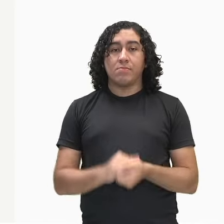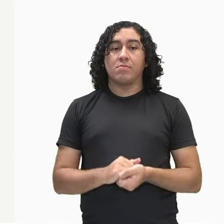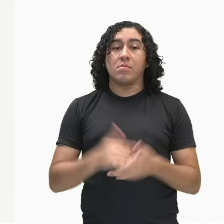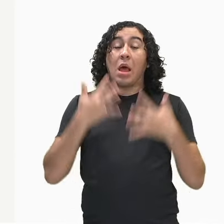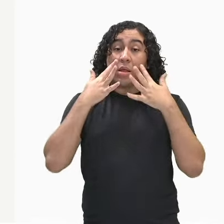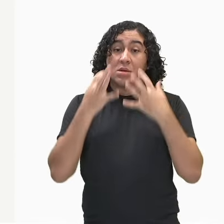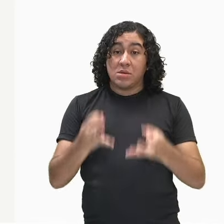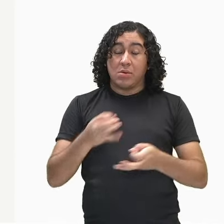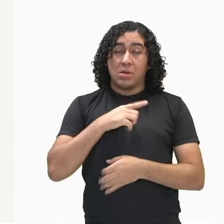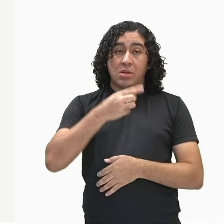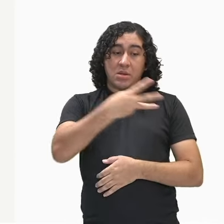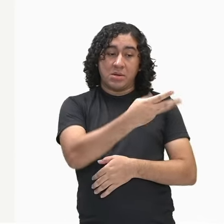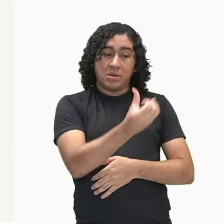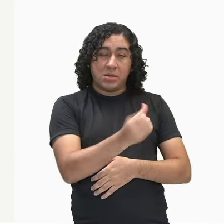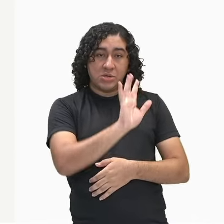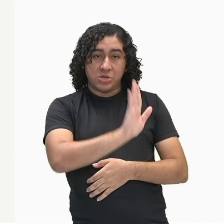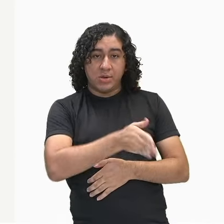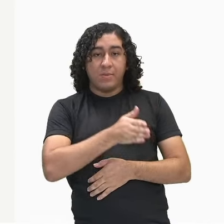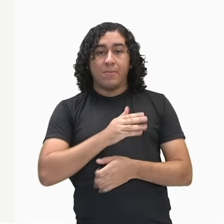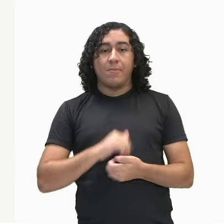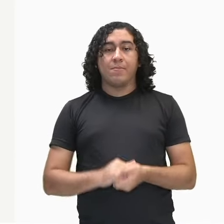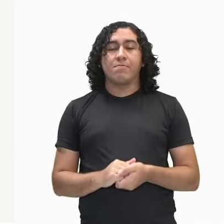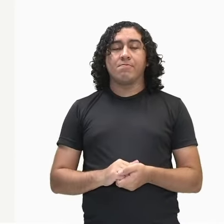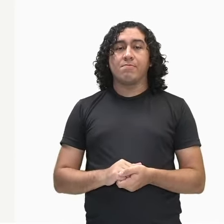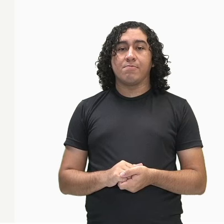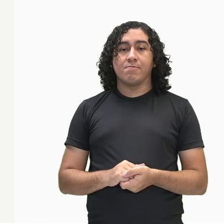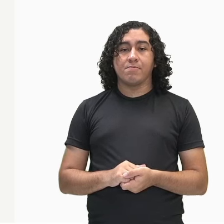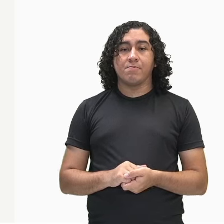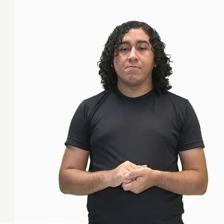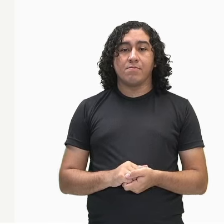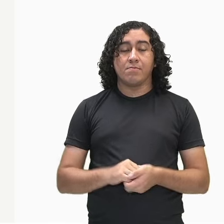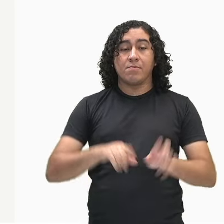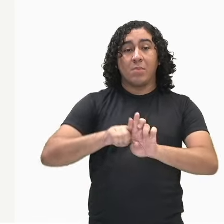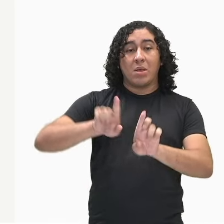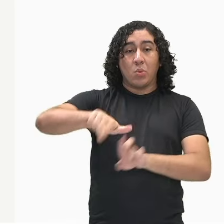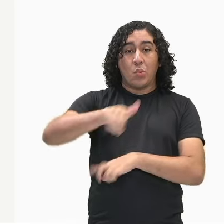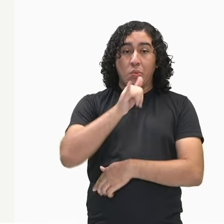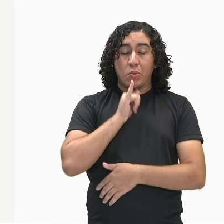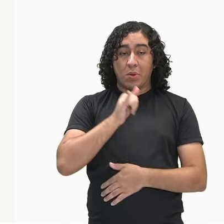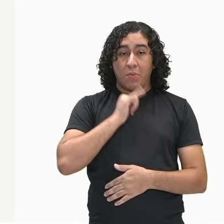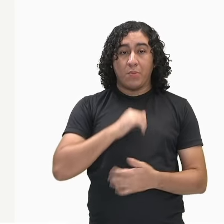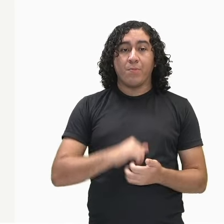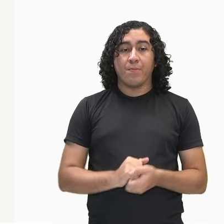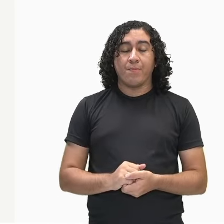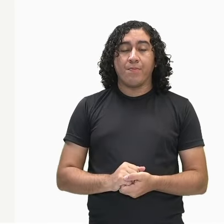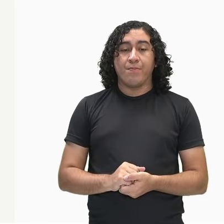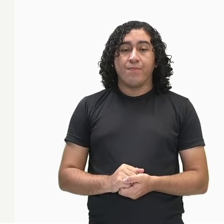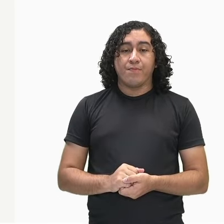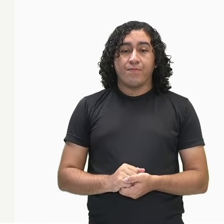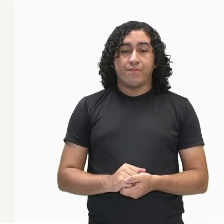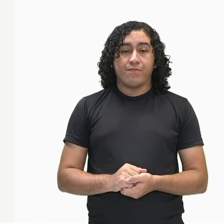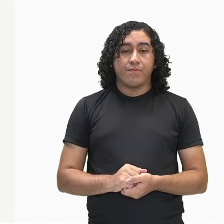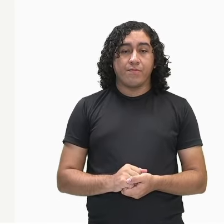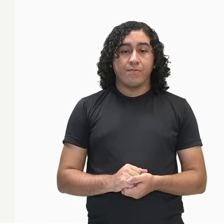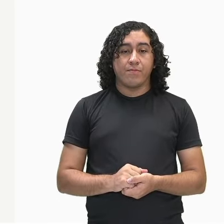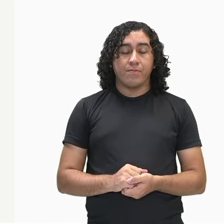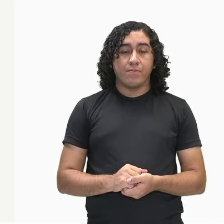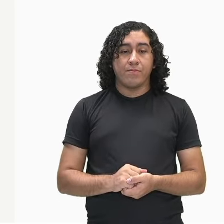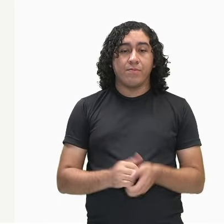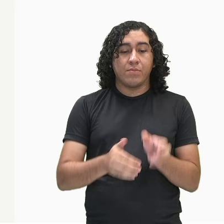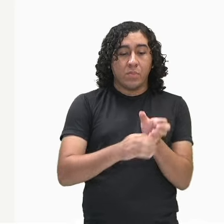são 36. Mas colocando um outro exemplo, nós temos aqui nessa solução que ele adicionou